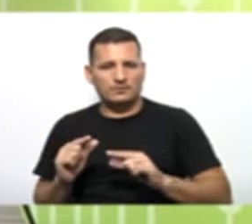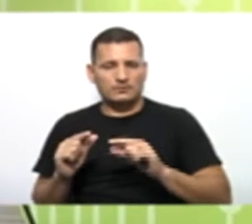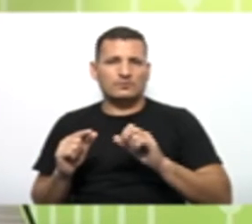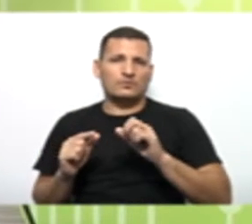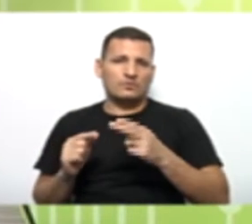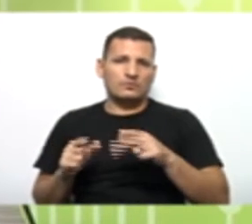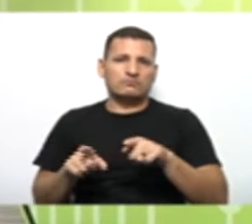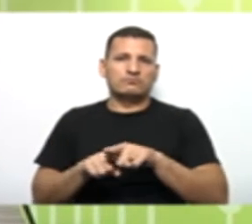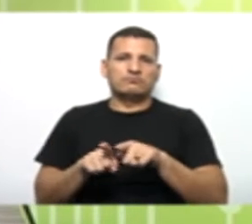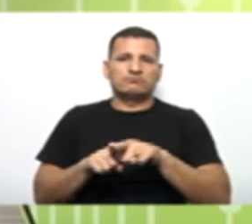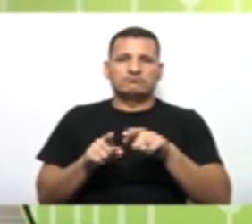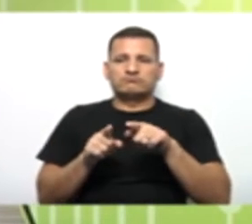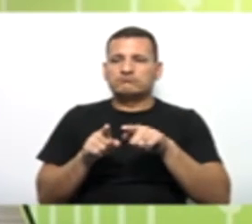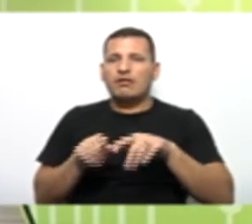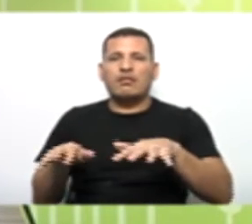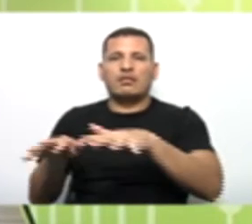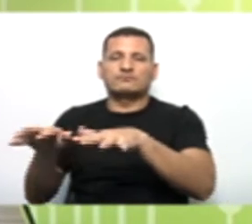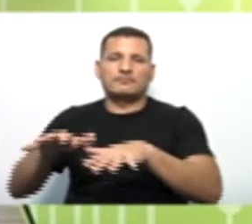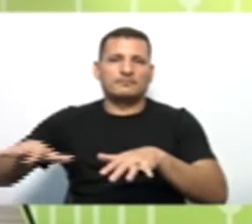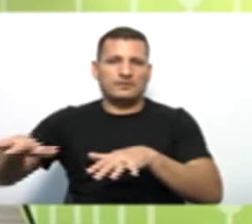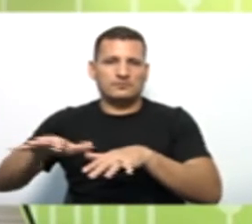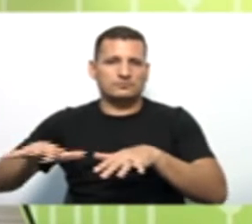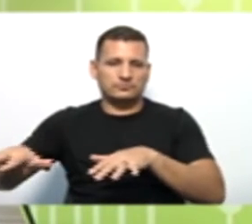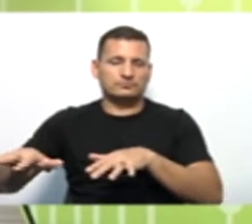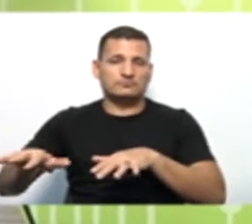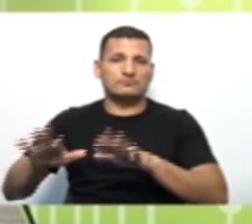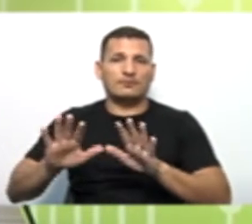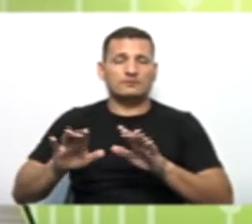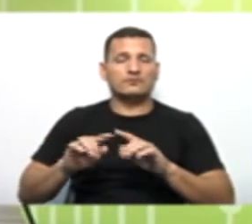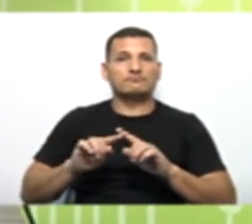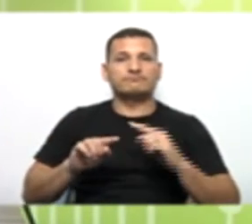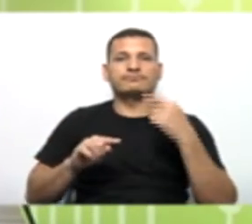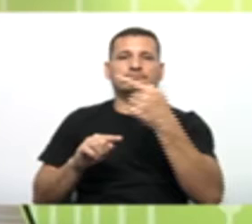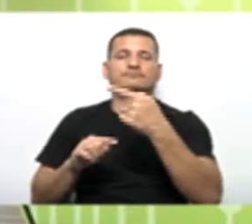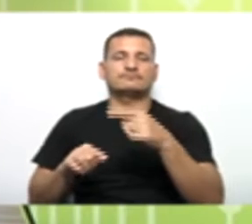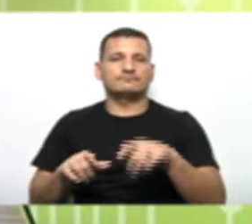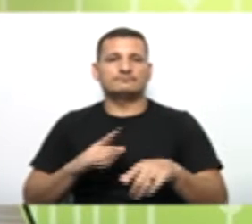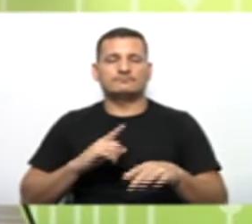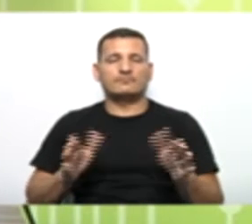chegue ao meio ambiente. Só que ela vai além disso. Agora ela busca